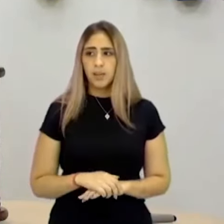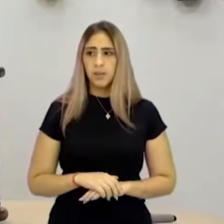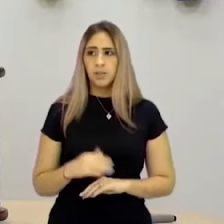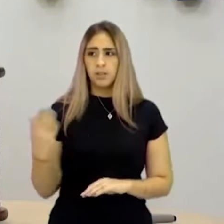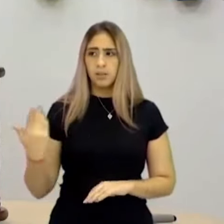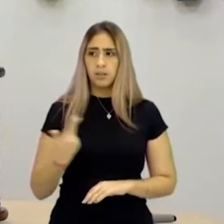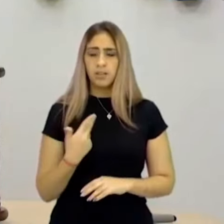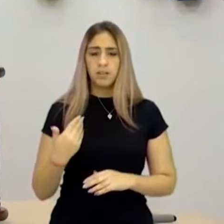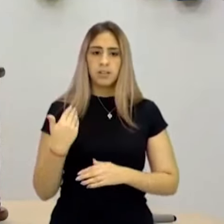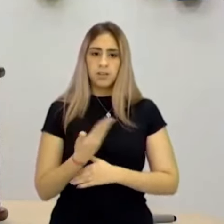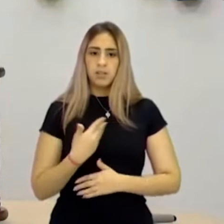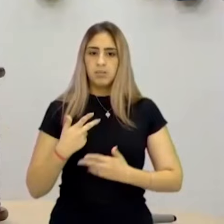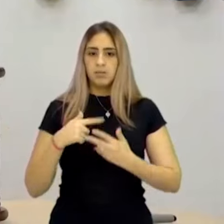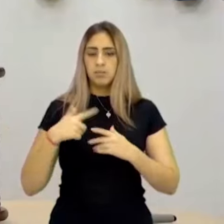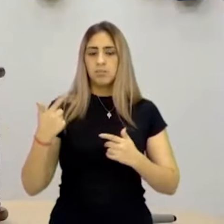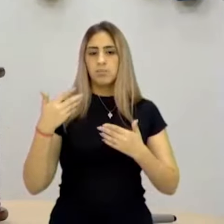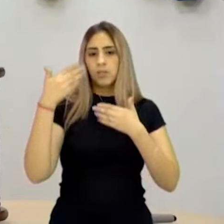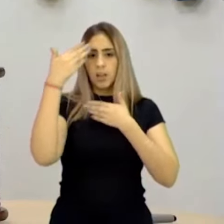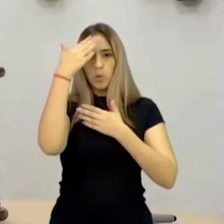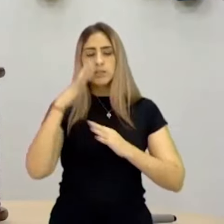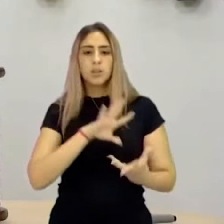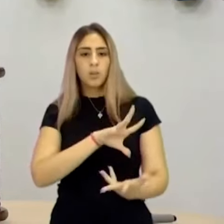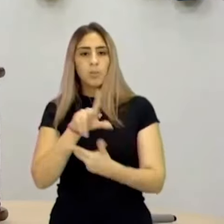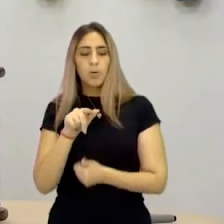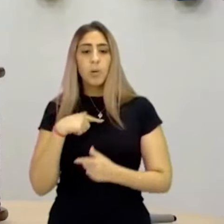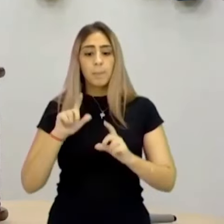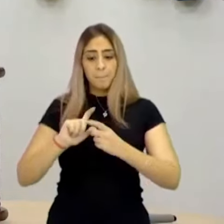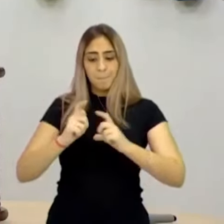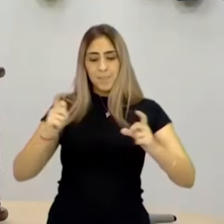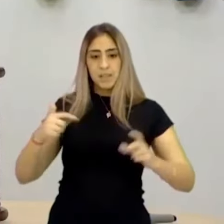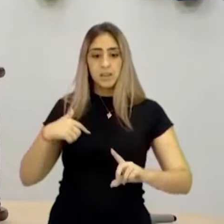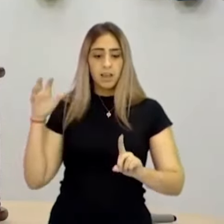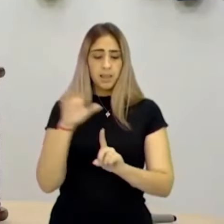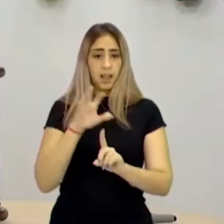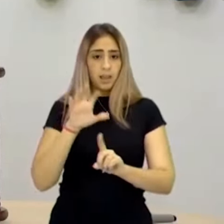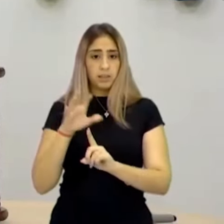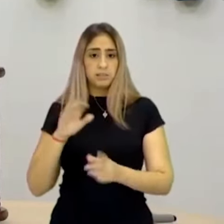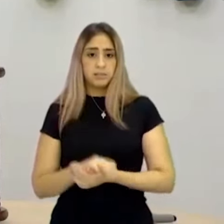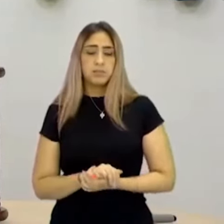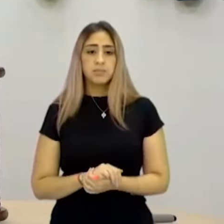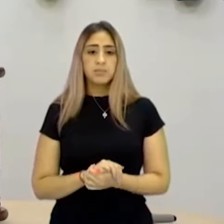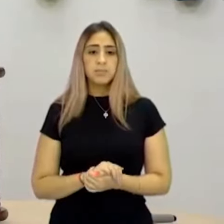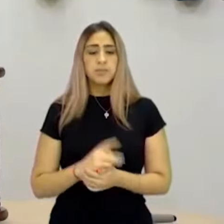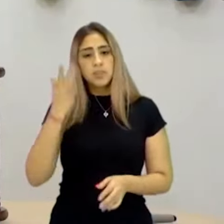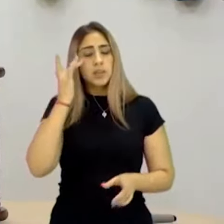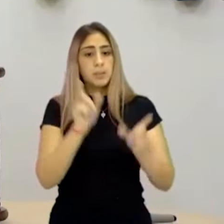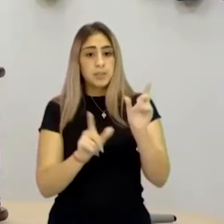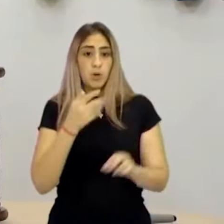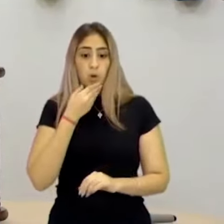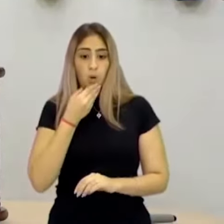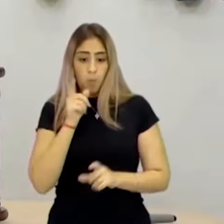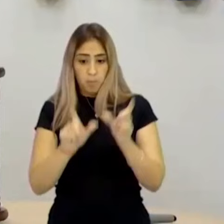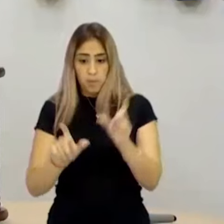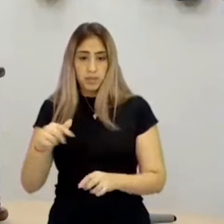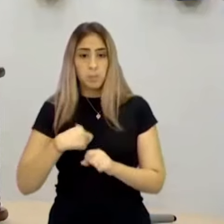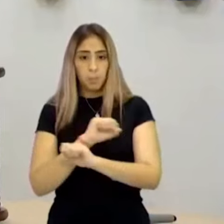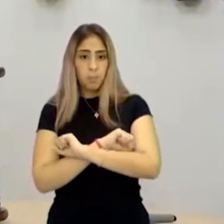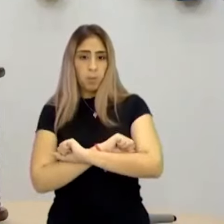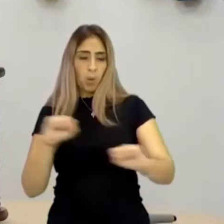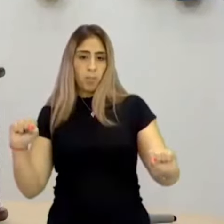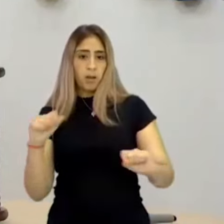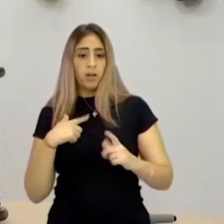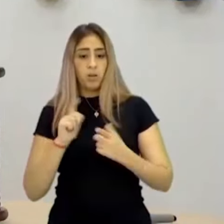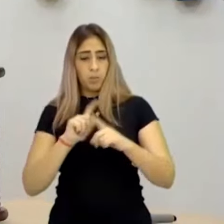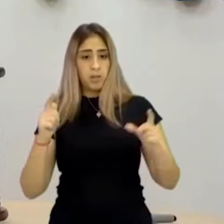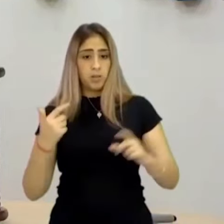ataques terroristas no mundo. Então, aumenta o número de ataques terroristas, inclusive de homens-bomba também. Aumenta-se o número